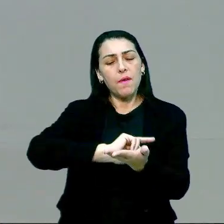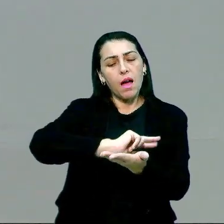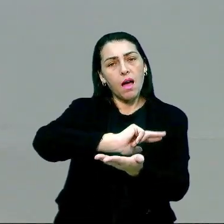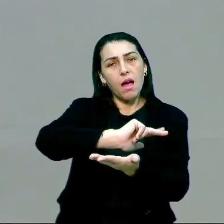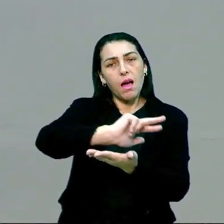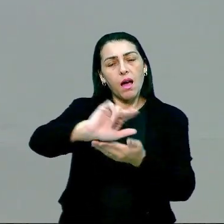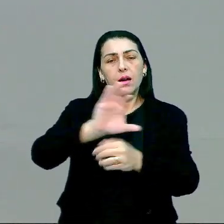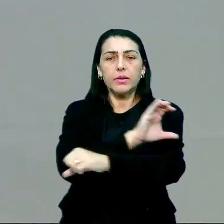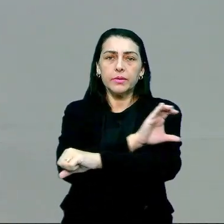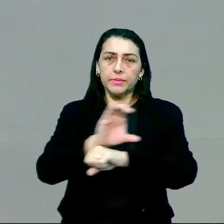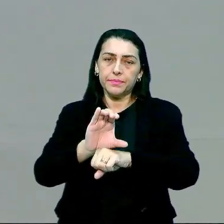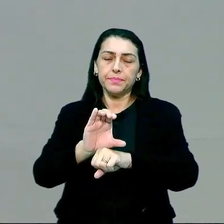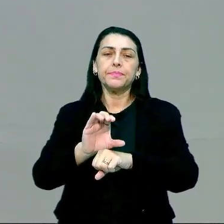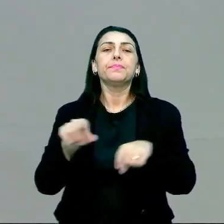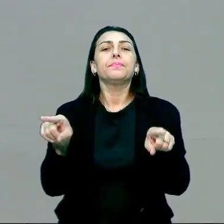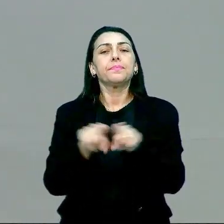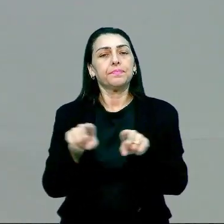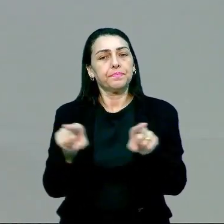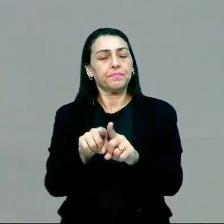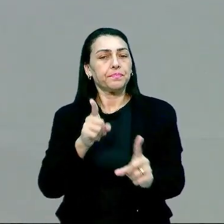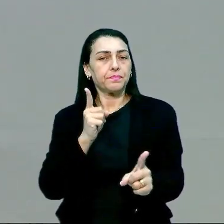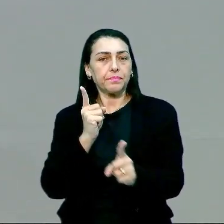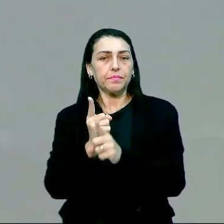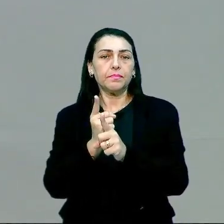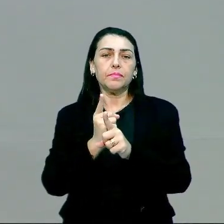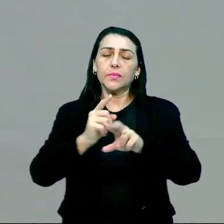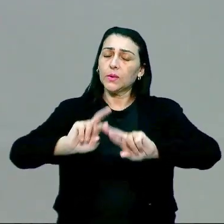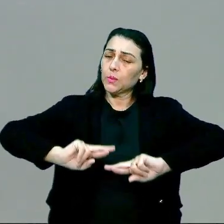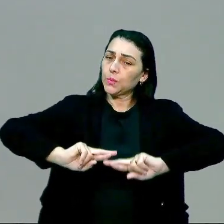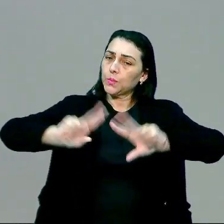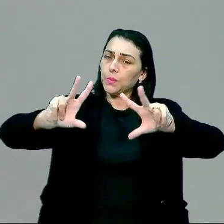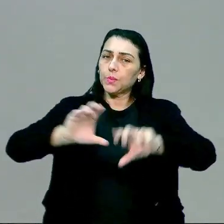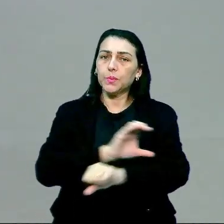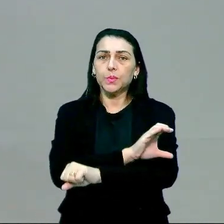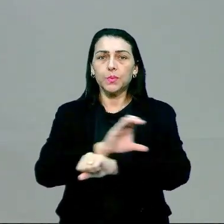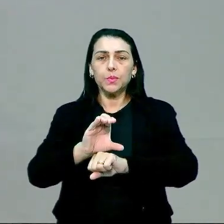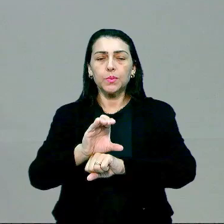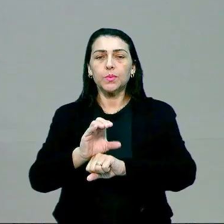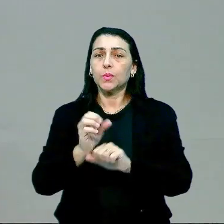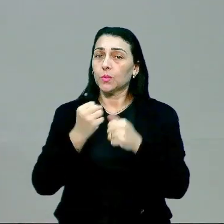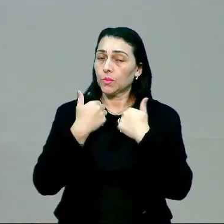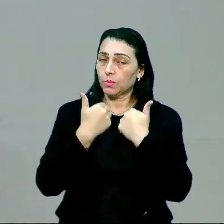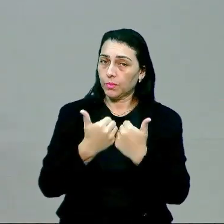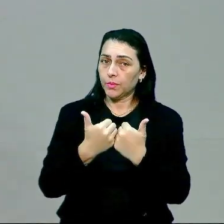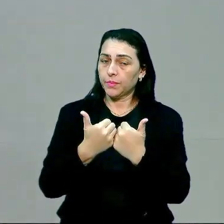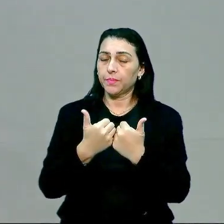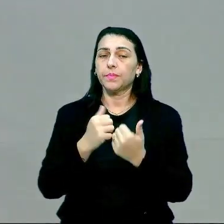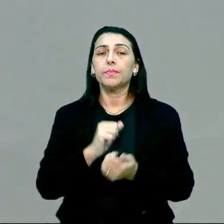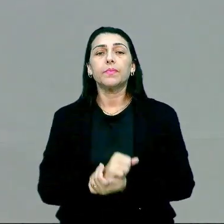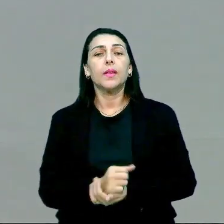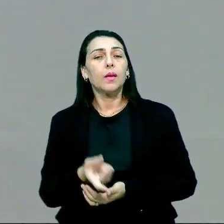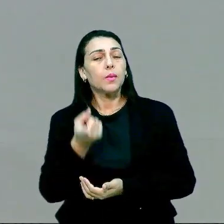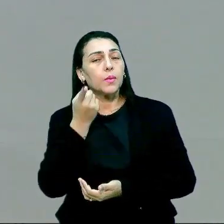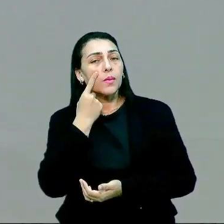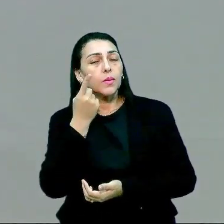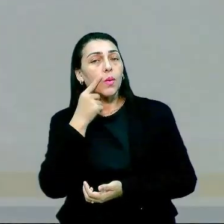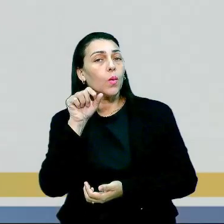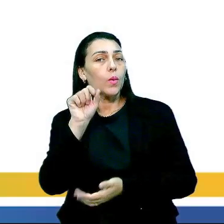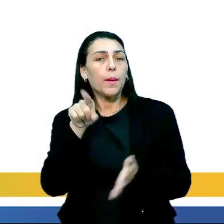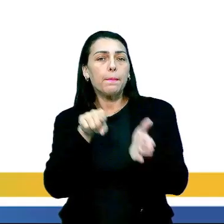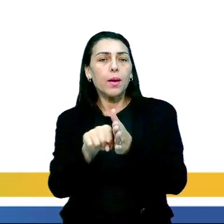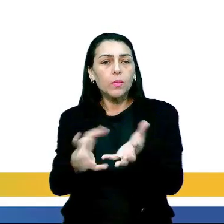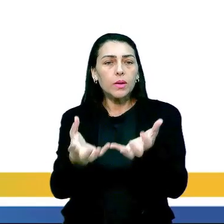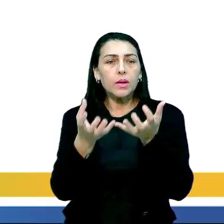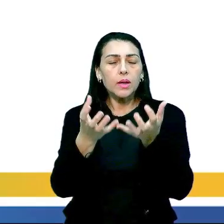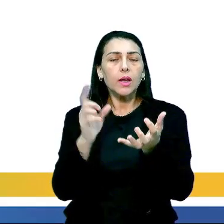variações culturais. Nós também vamos encontrar uma diversidade cultural. Tudo bem? Vamos observar o que é que a questão